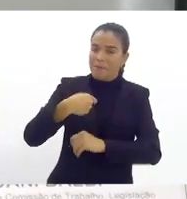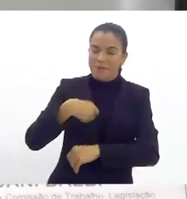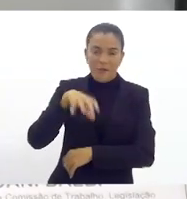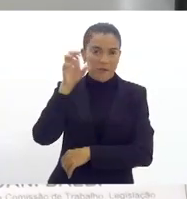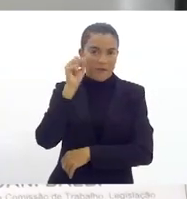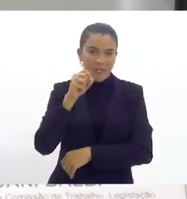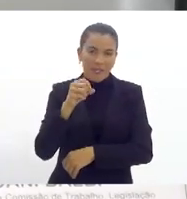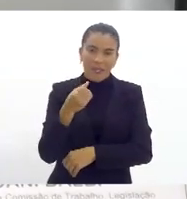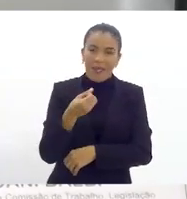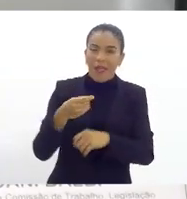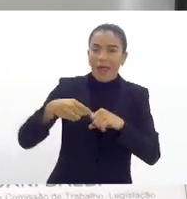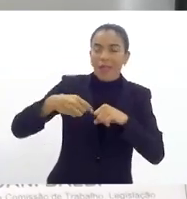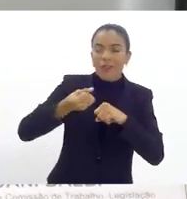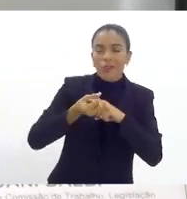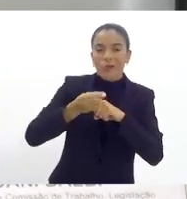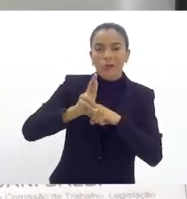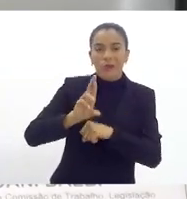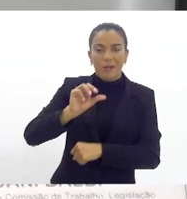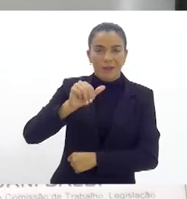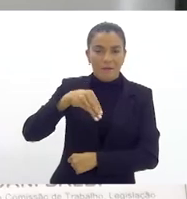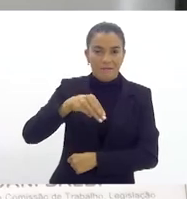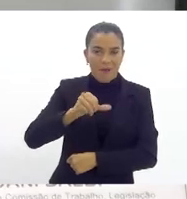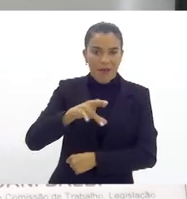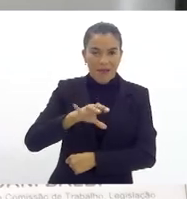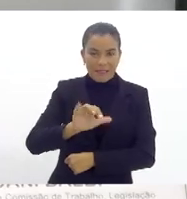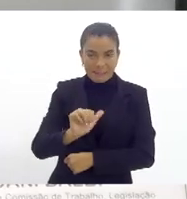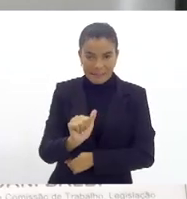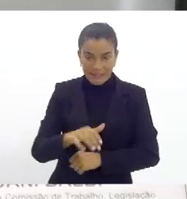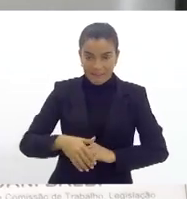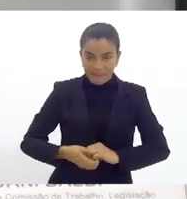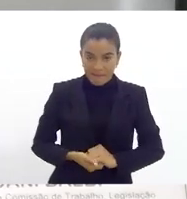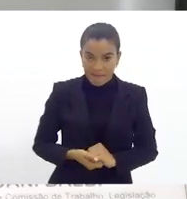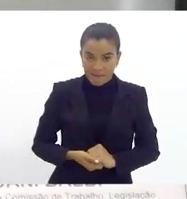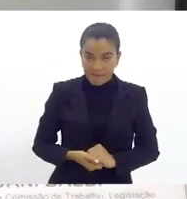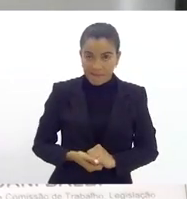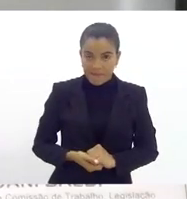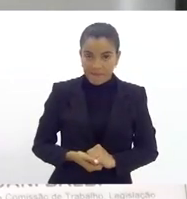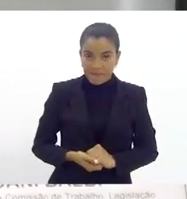Doutora Márcia por gentileza Doutora Márcia